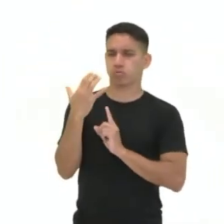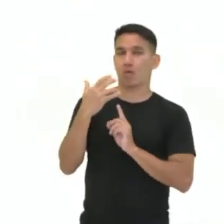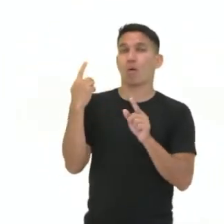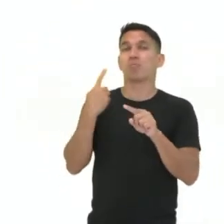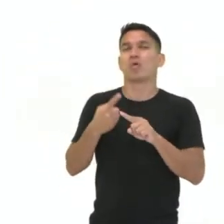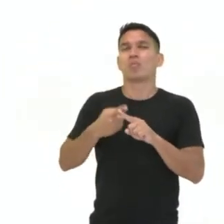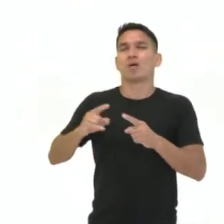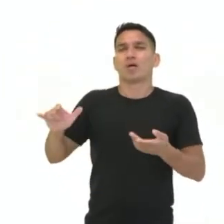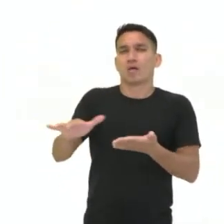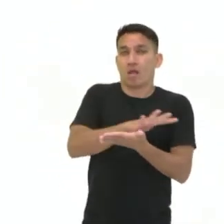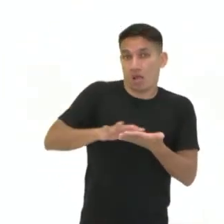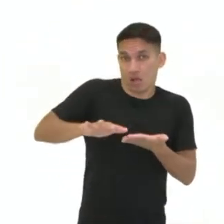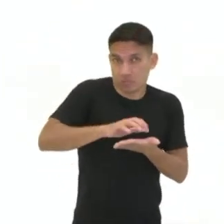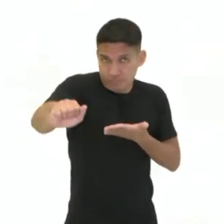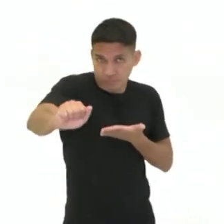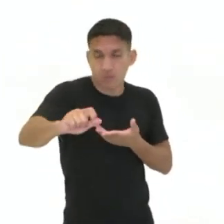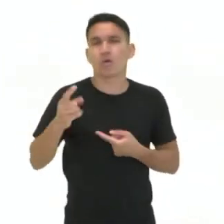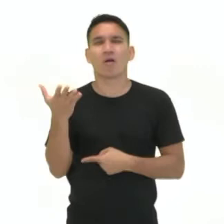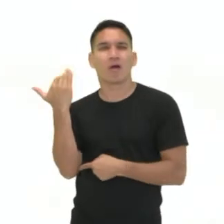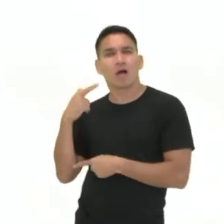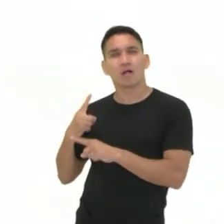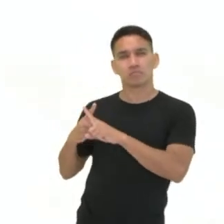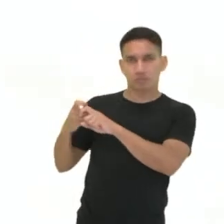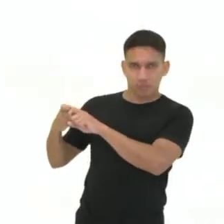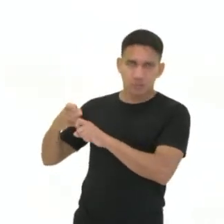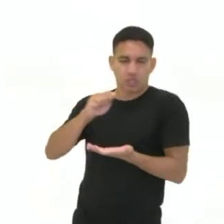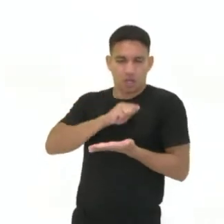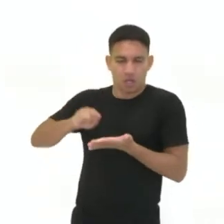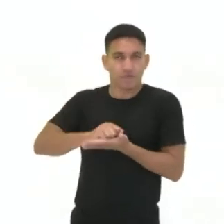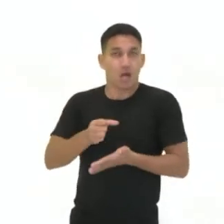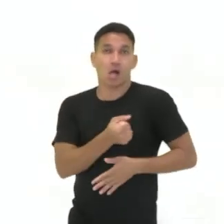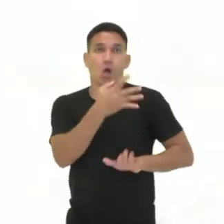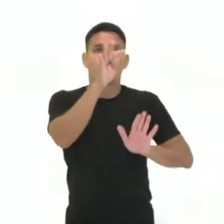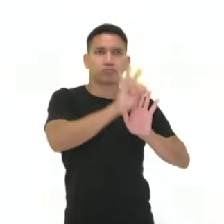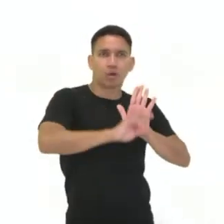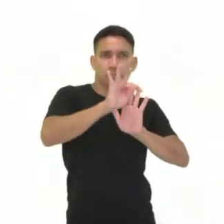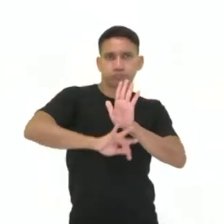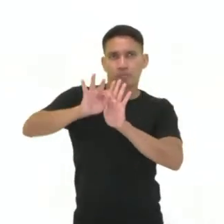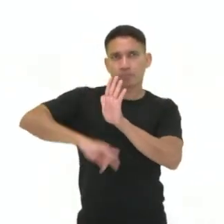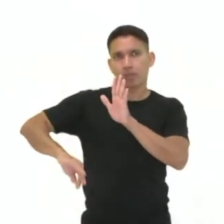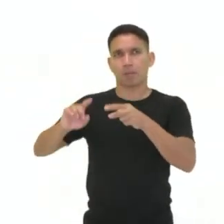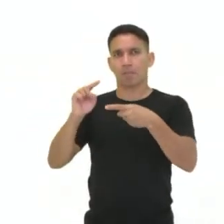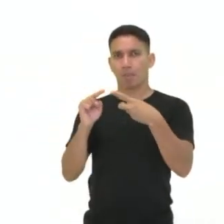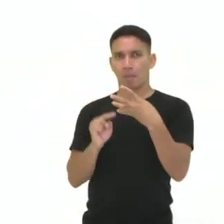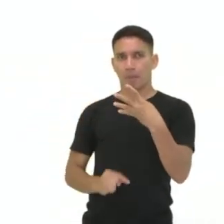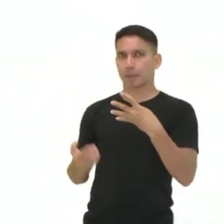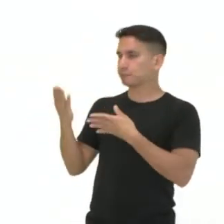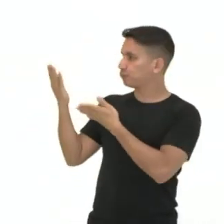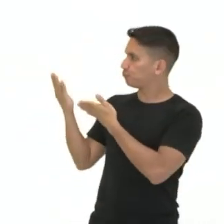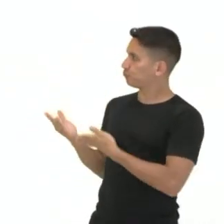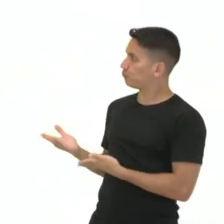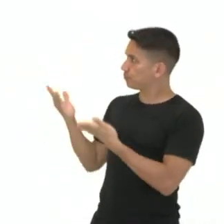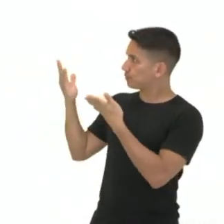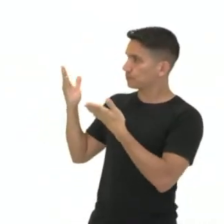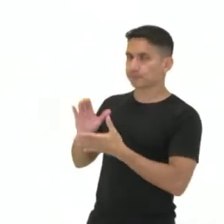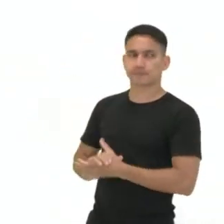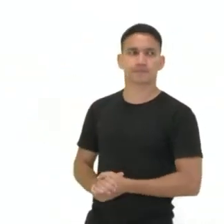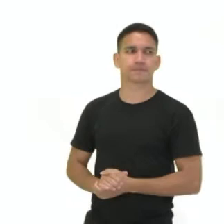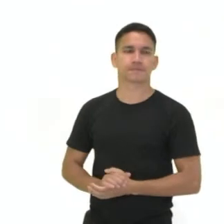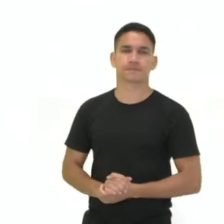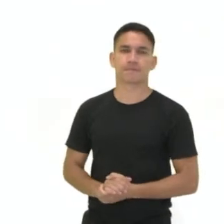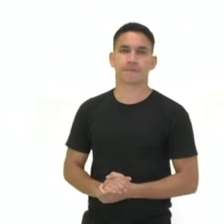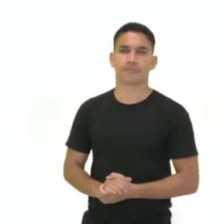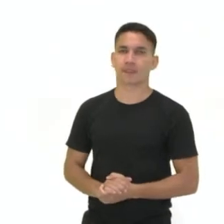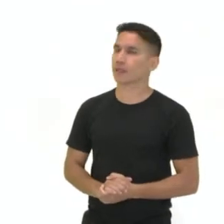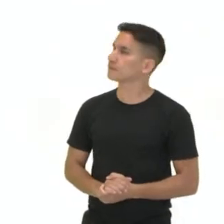Holocausto nazista, escreveu algumas obras como As Origens do Totalitarismo, Eichmann em Jerusalém, Entre